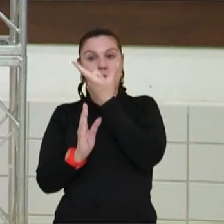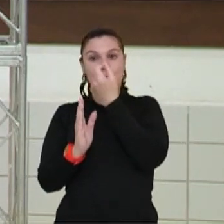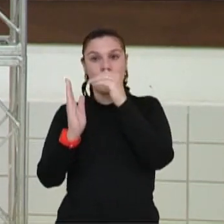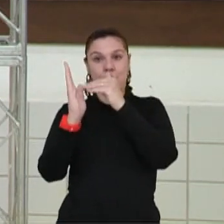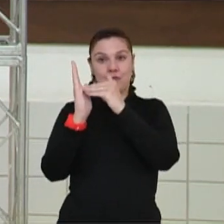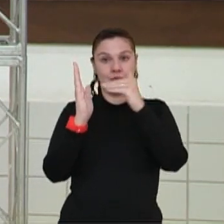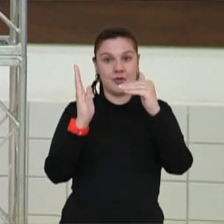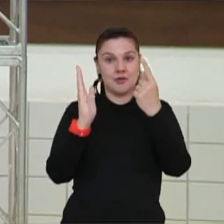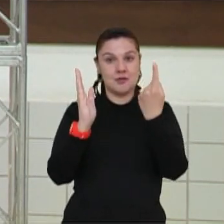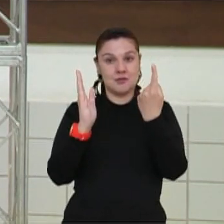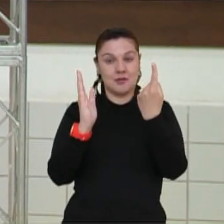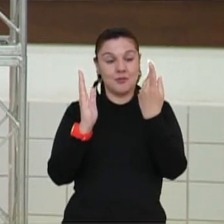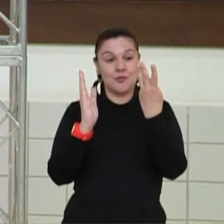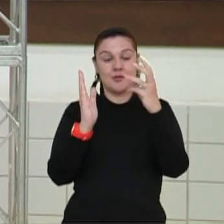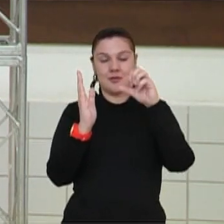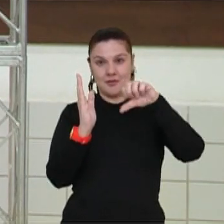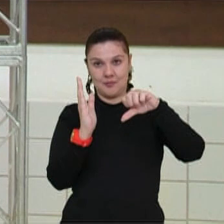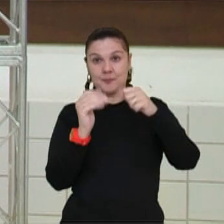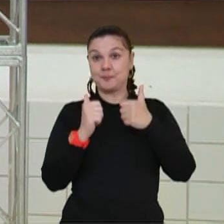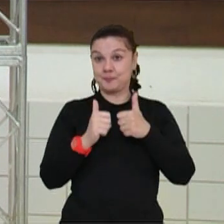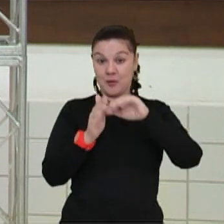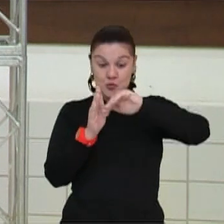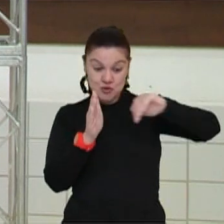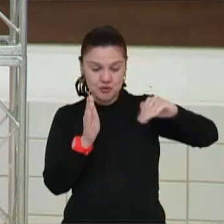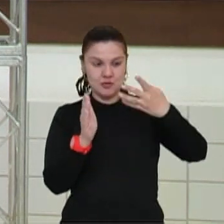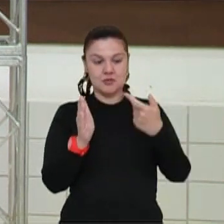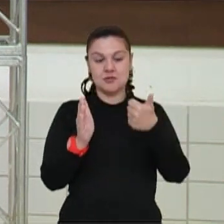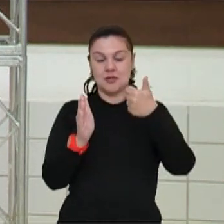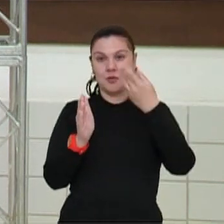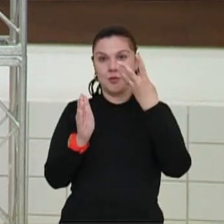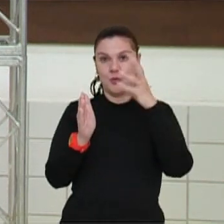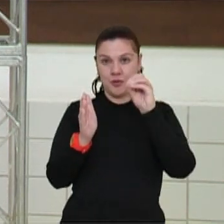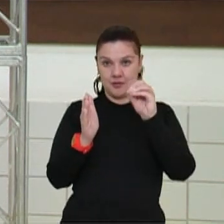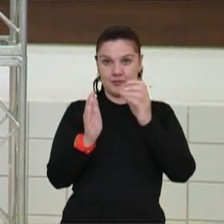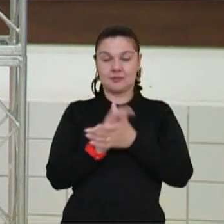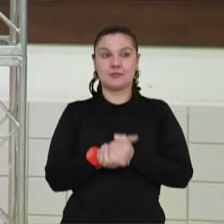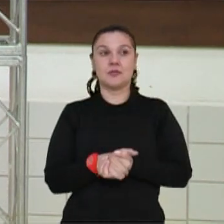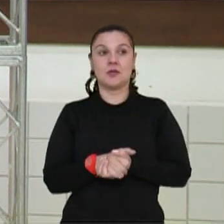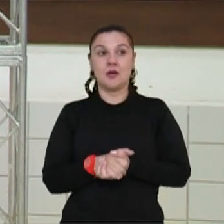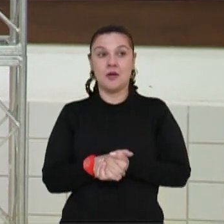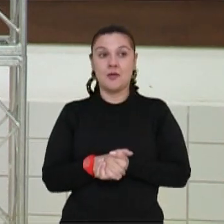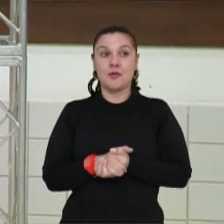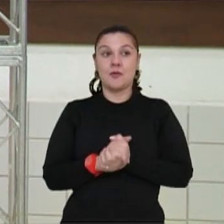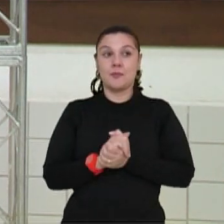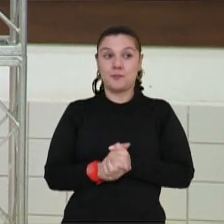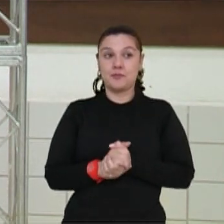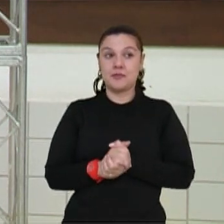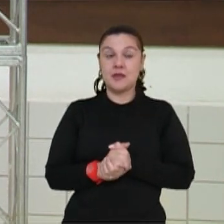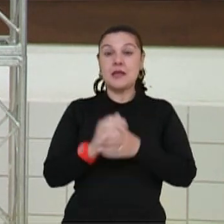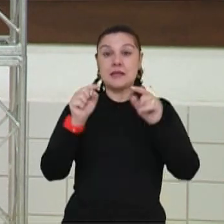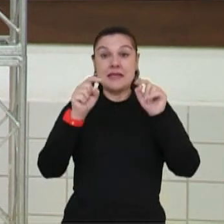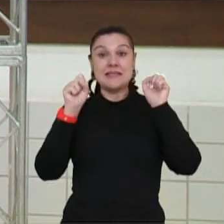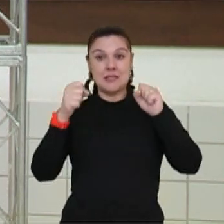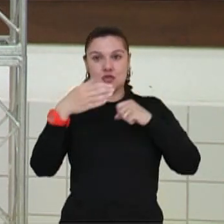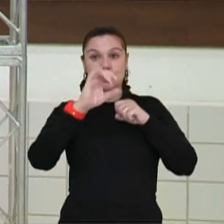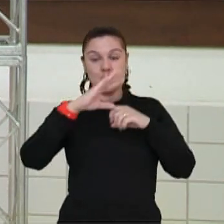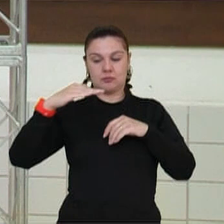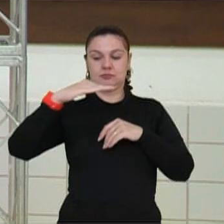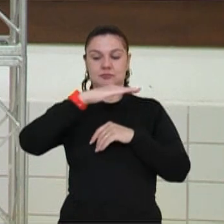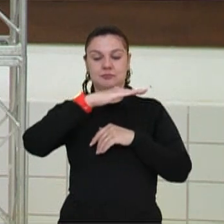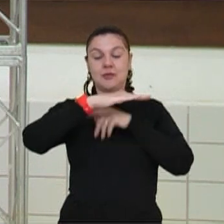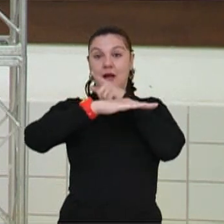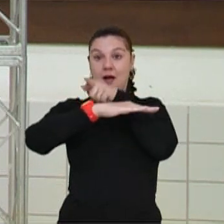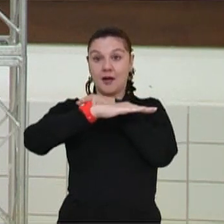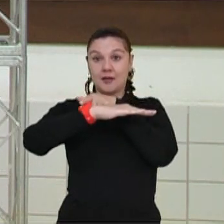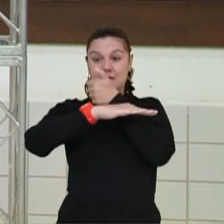exceto o 140. Tá? Às vezes, quando eu coloco só o tracinho, eu posso dar a impressão de que nem o 120 nem o 140 estão